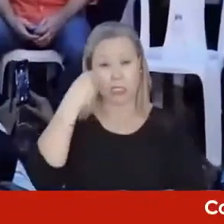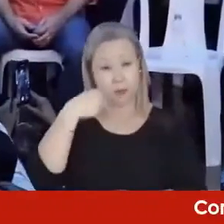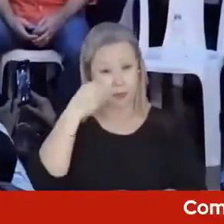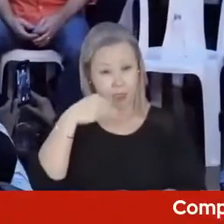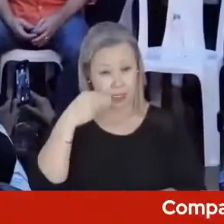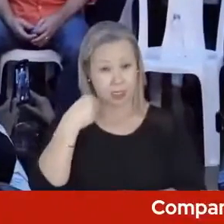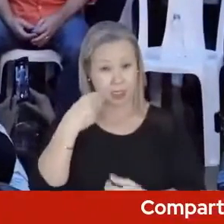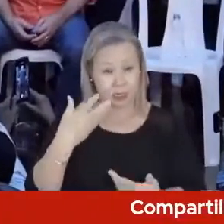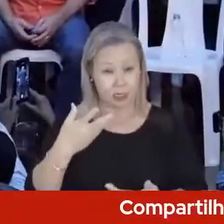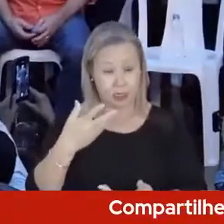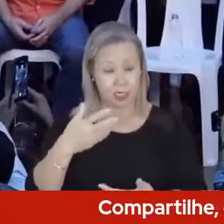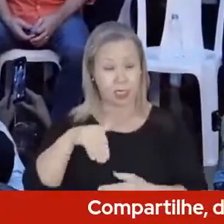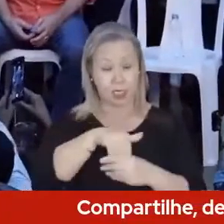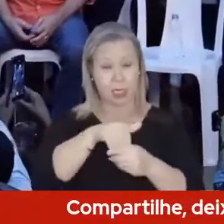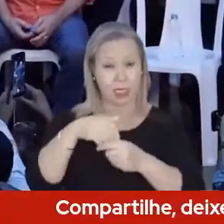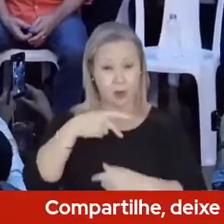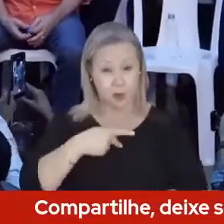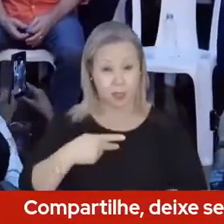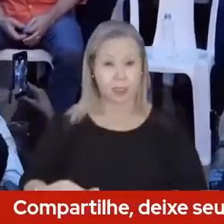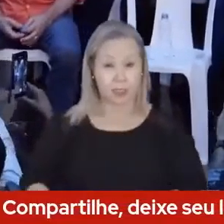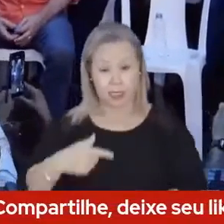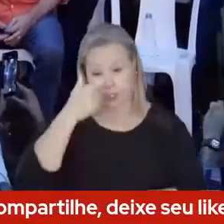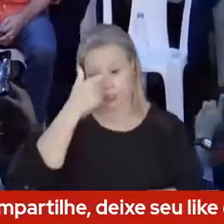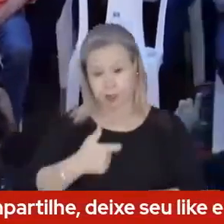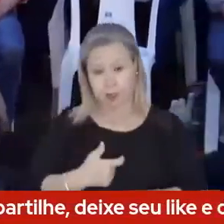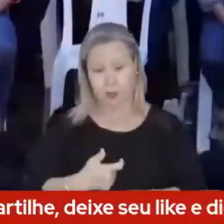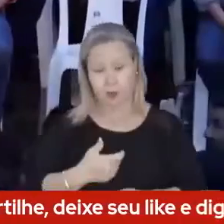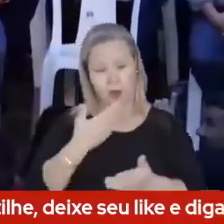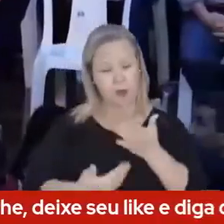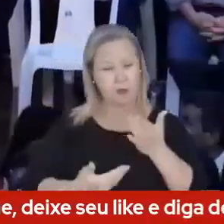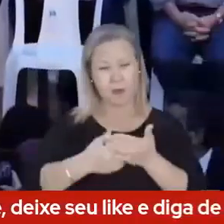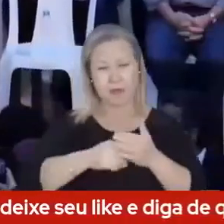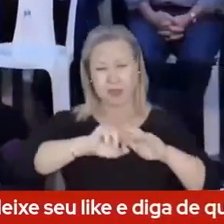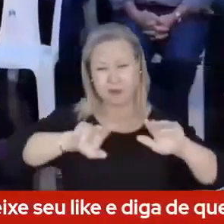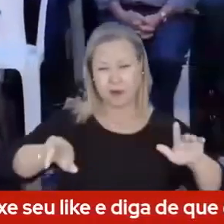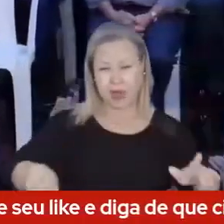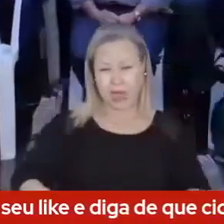eu. Já perdi muitas, já ganhei muitas,